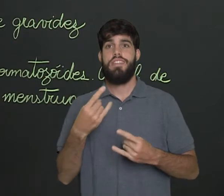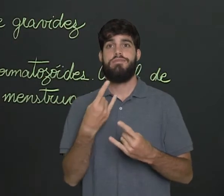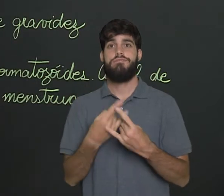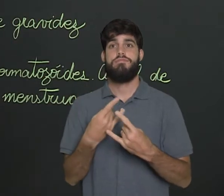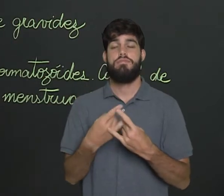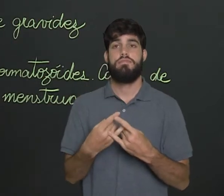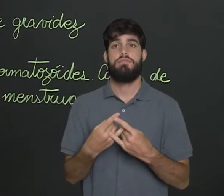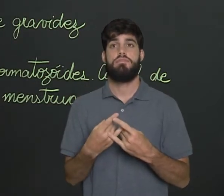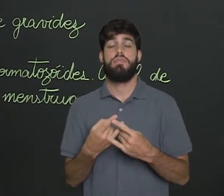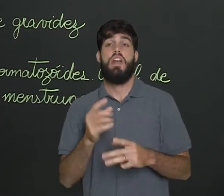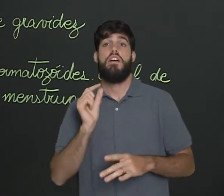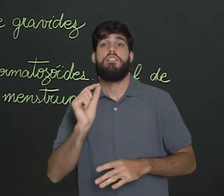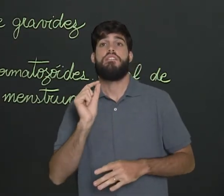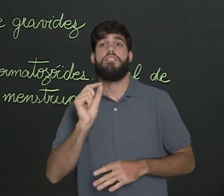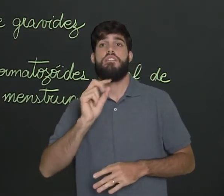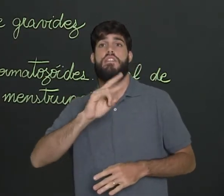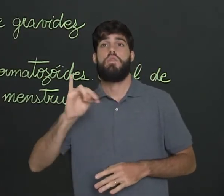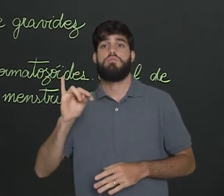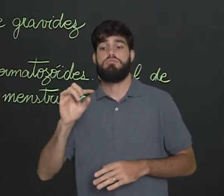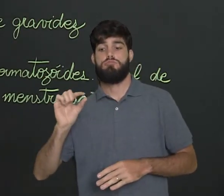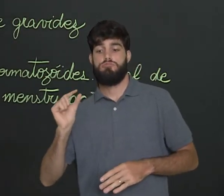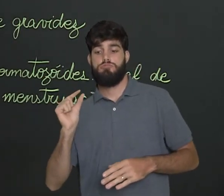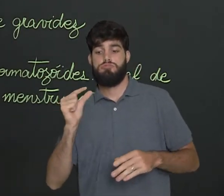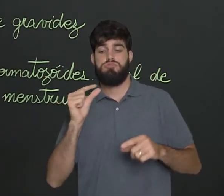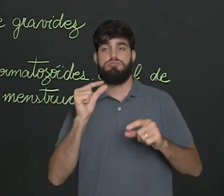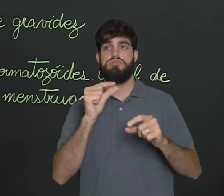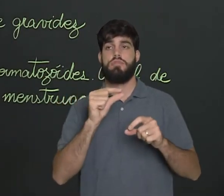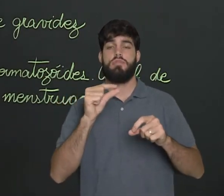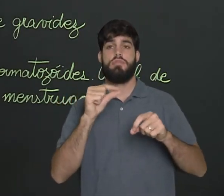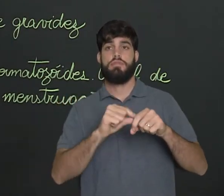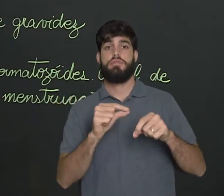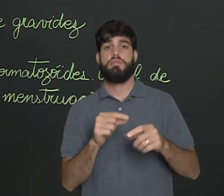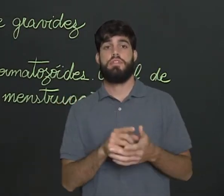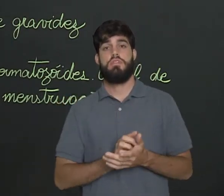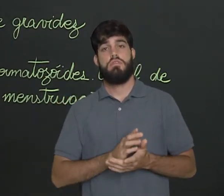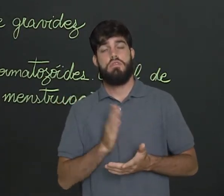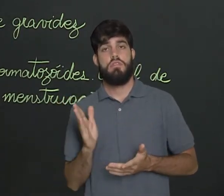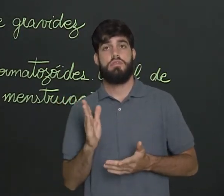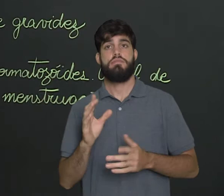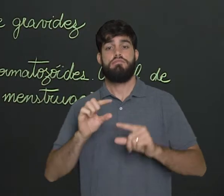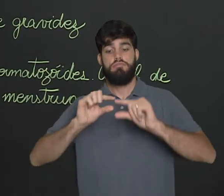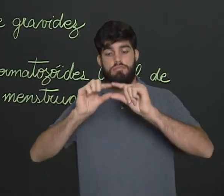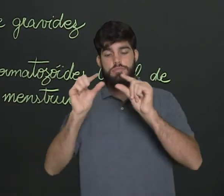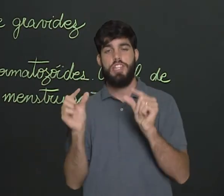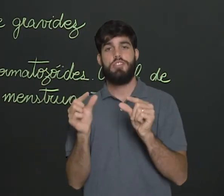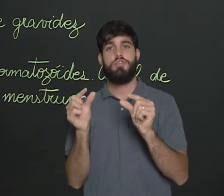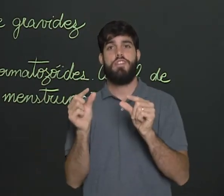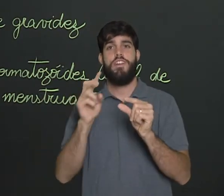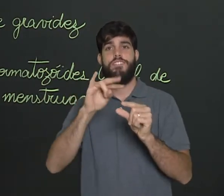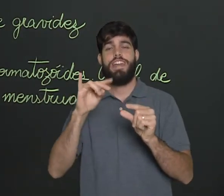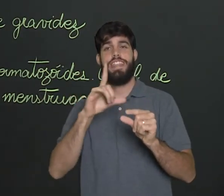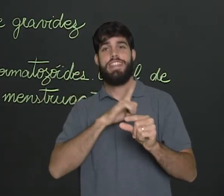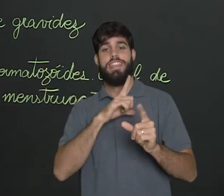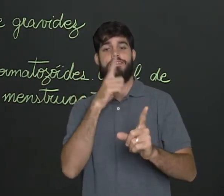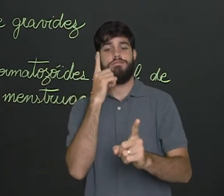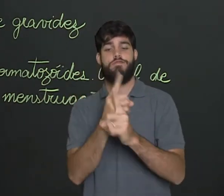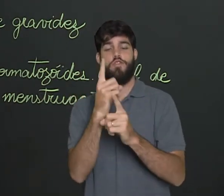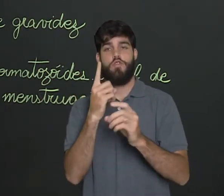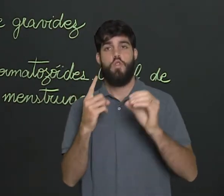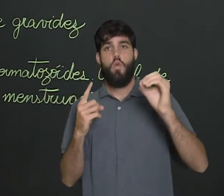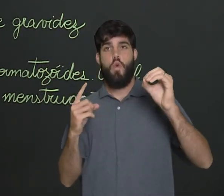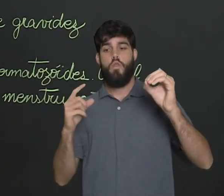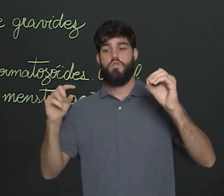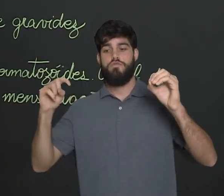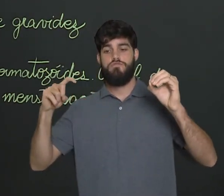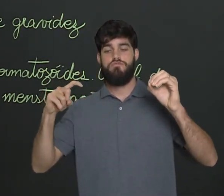sexual sem preservativo, o espermatozoide ele vai chegar aqui, ele vai vir nadando, nadando, nadando, e é aqui, na tuba uterina, que vai